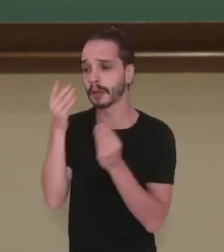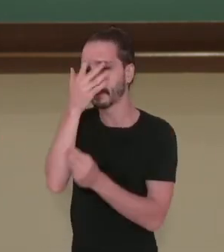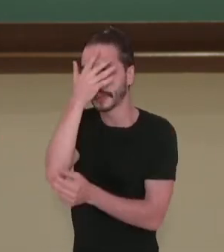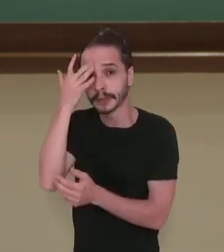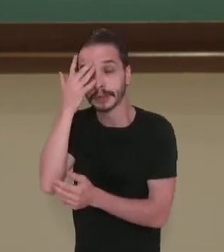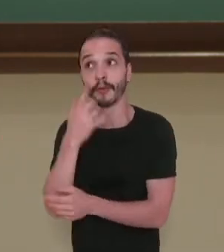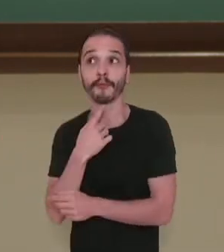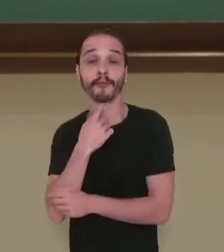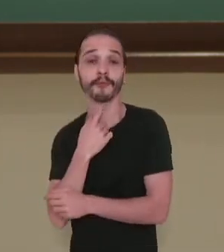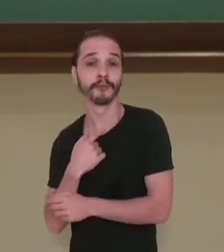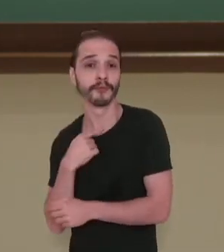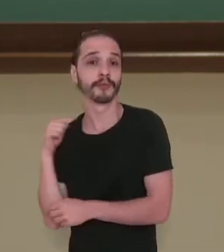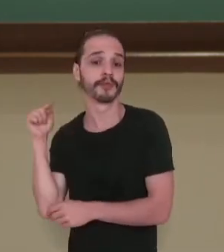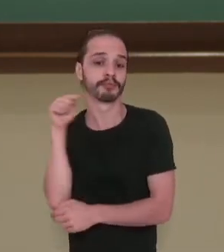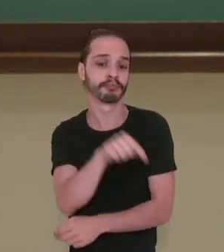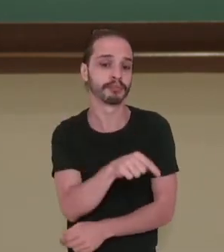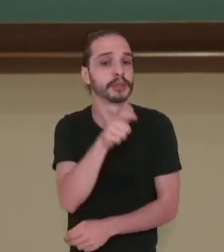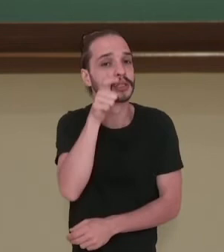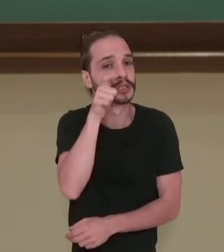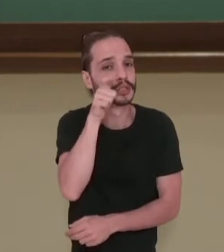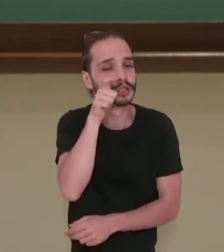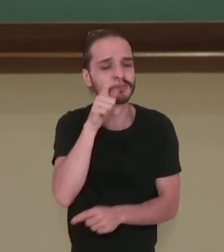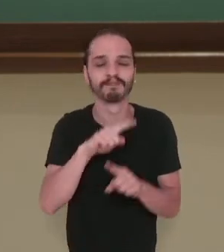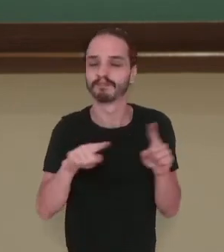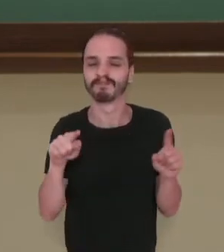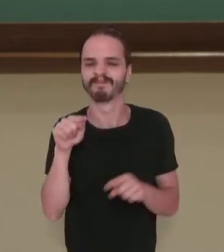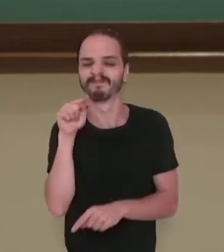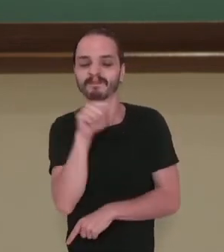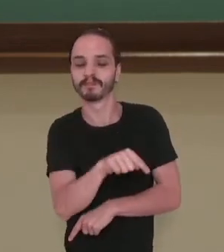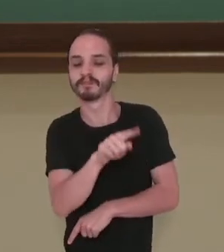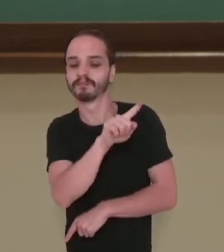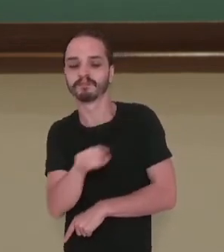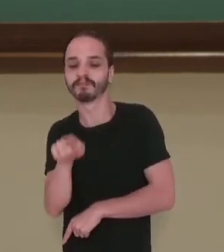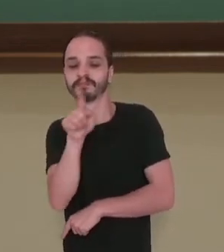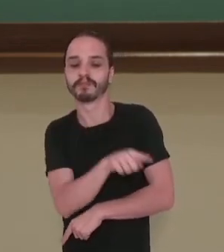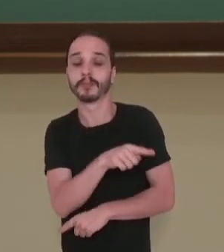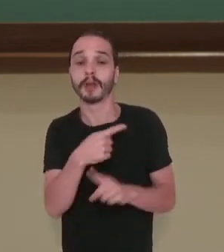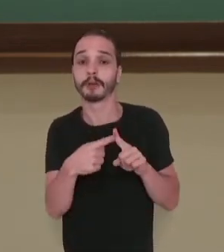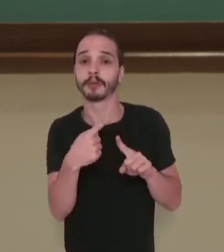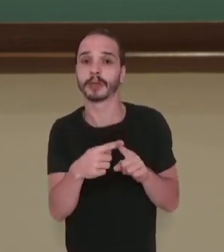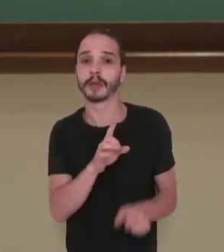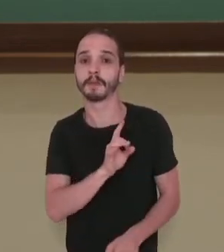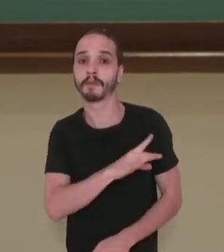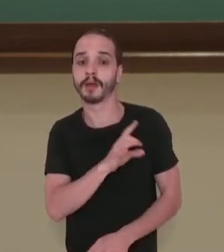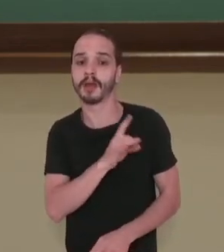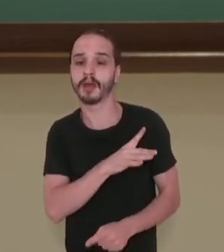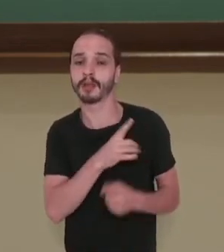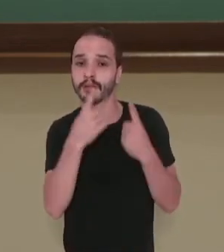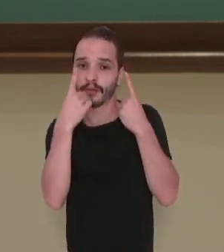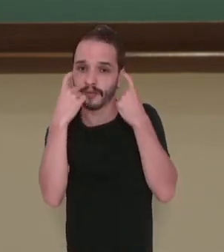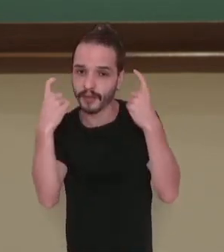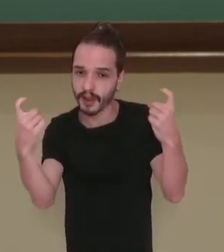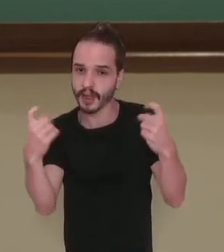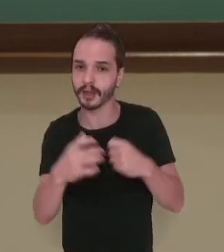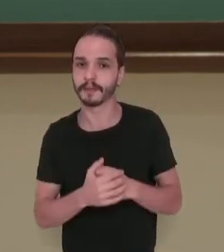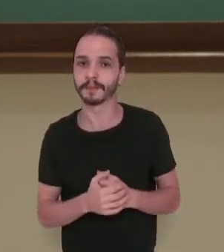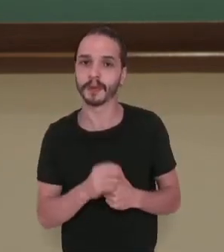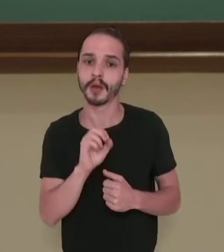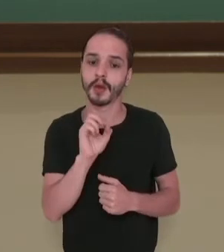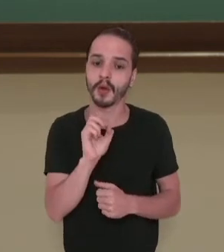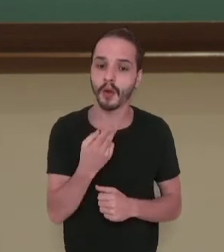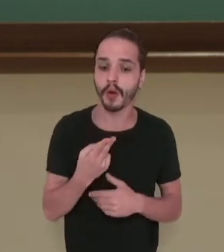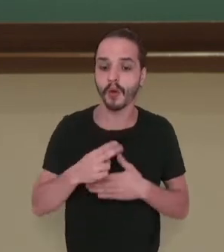de ir assistir ao seu time jogar, mas não vão. Por quê? Porque temem sofrer algum tipo de agressão, certo? Ou sofrer